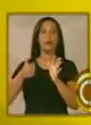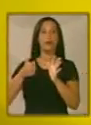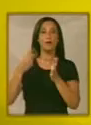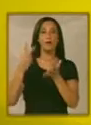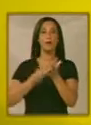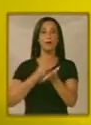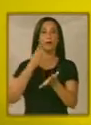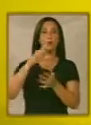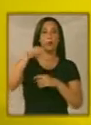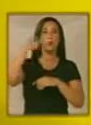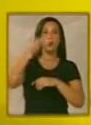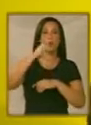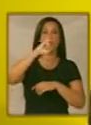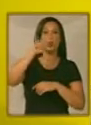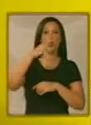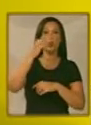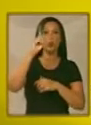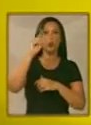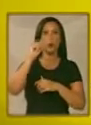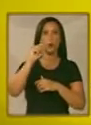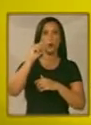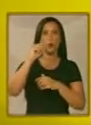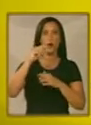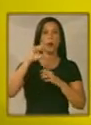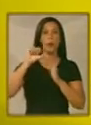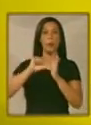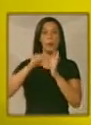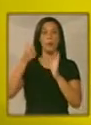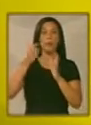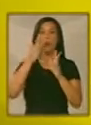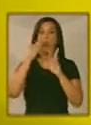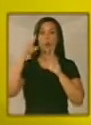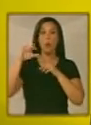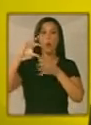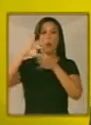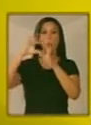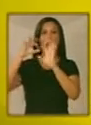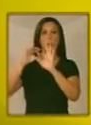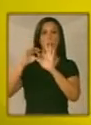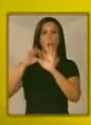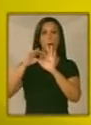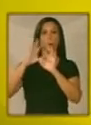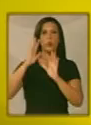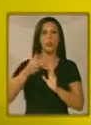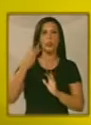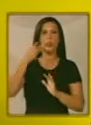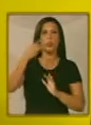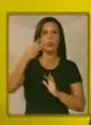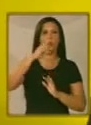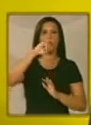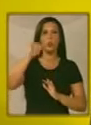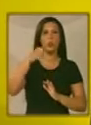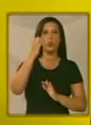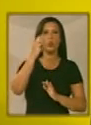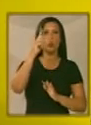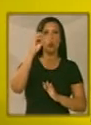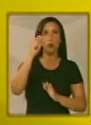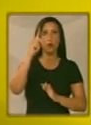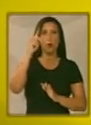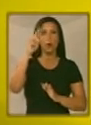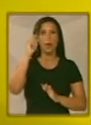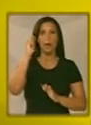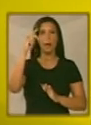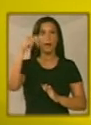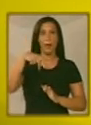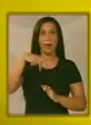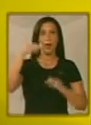Jogos Parapan Americanos. Nós estamos seguindo pela primeira vez também o modelo olímpico. Então, o terceiro Jogos Parapan Americanos, ele